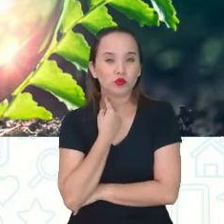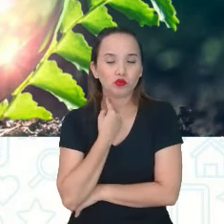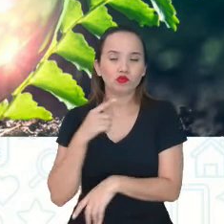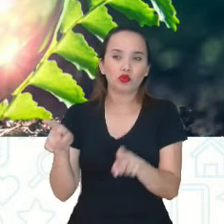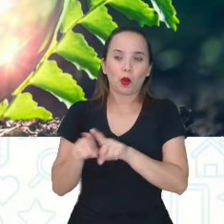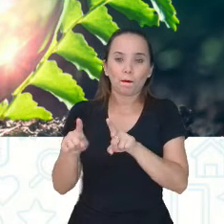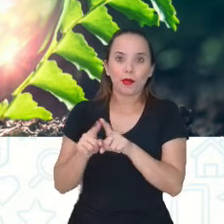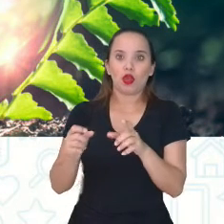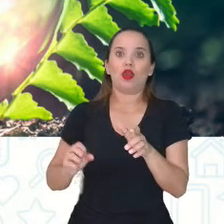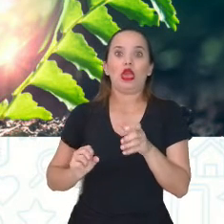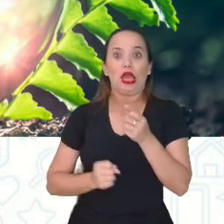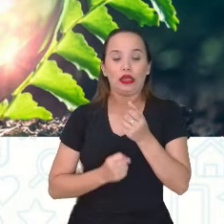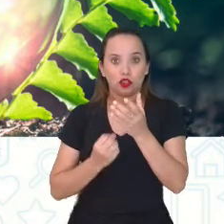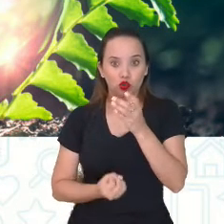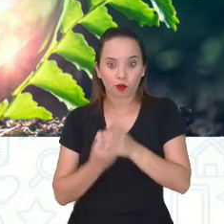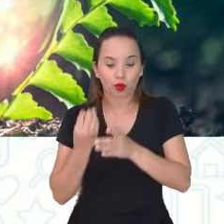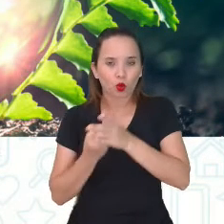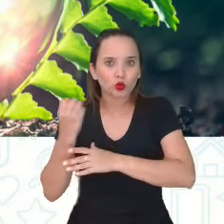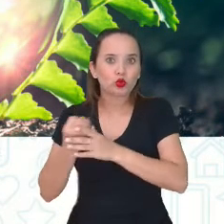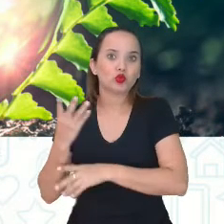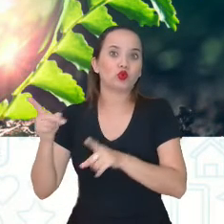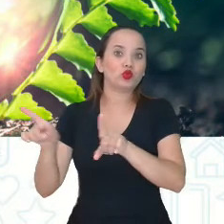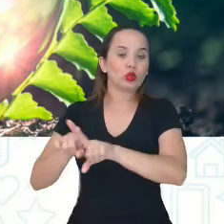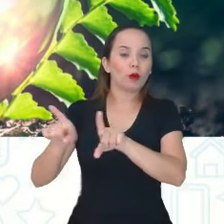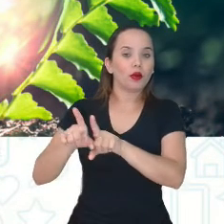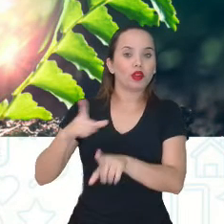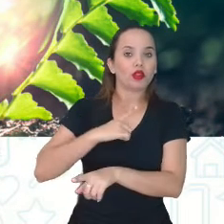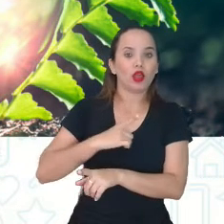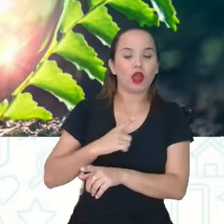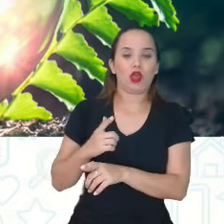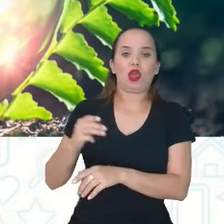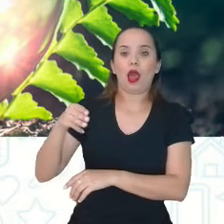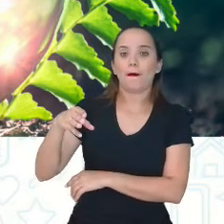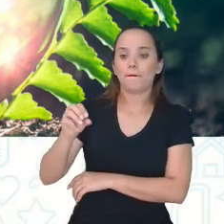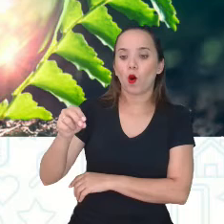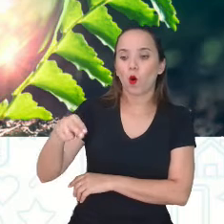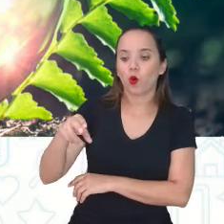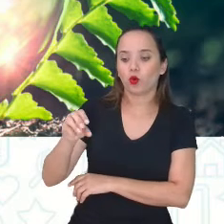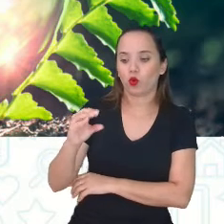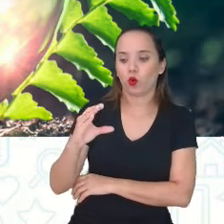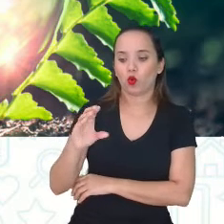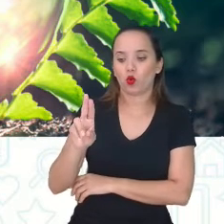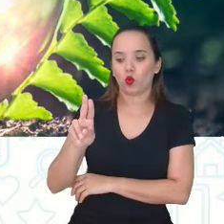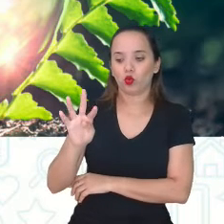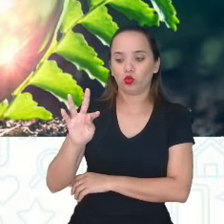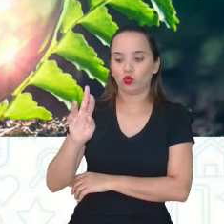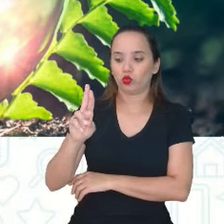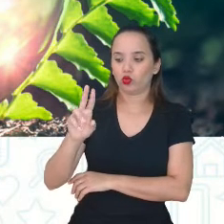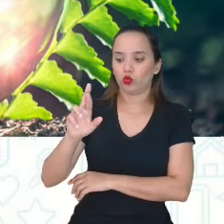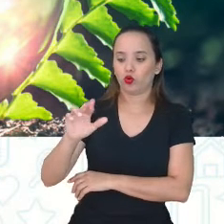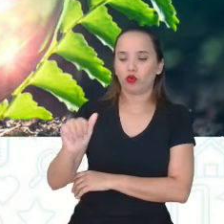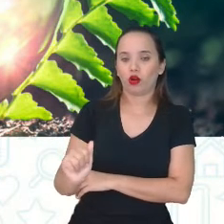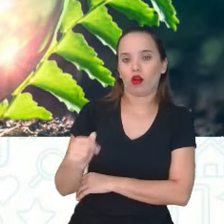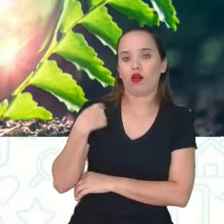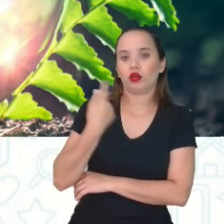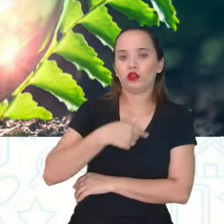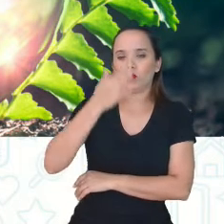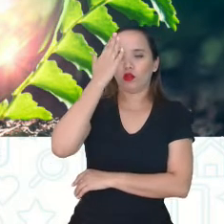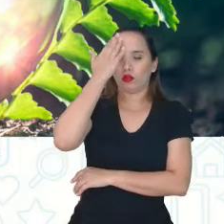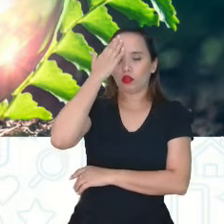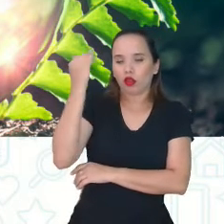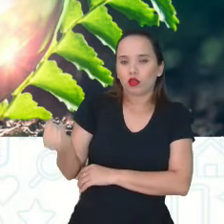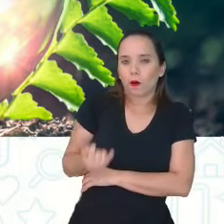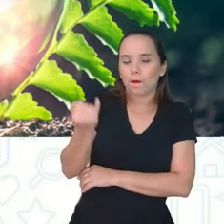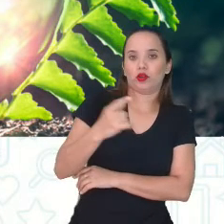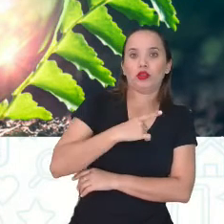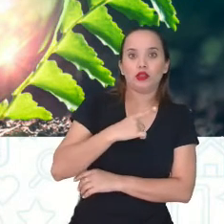produtividade, grandes produções, né, vem também trazendo a questão da monocultura. A gente sabe da importância do nosso solo,